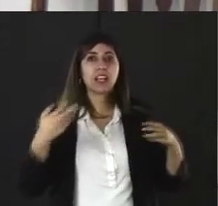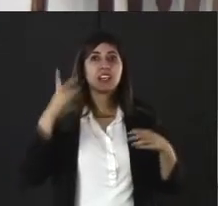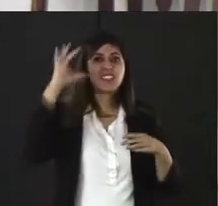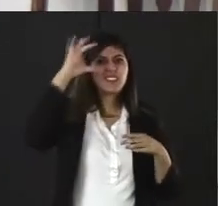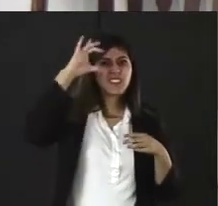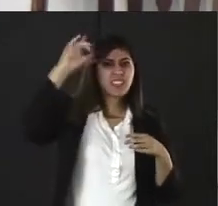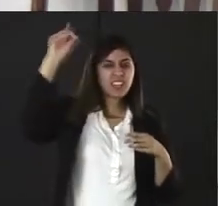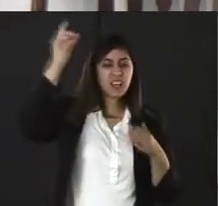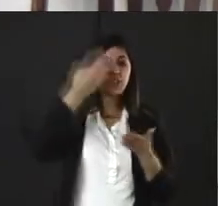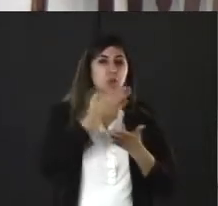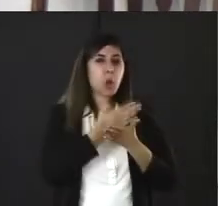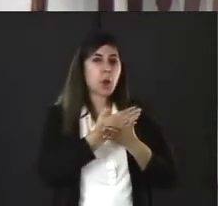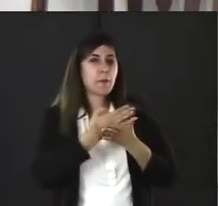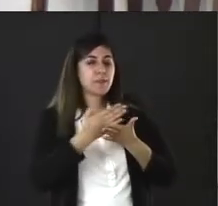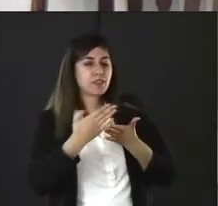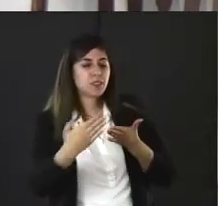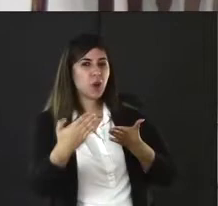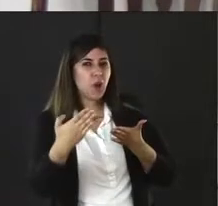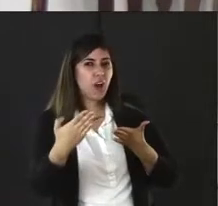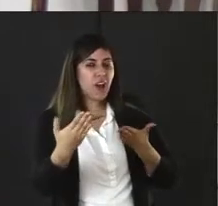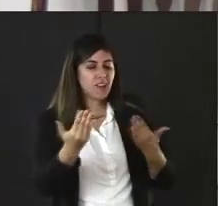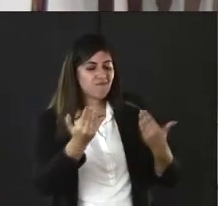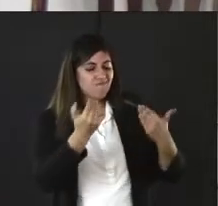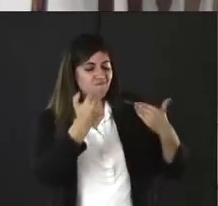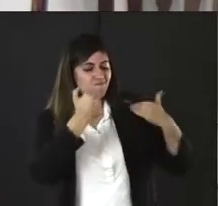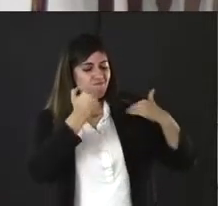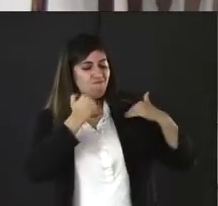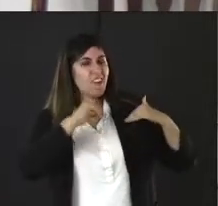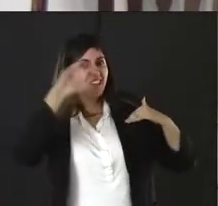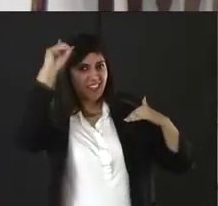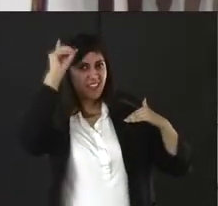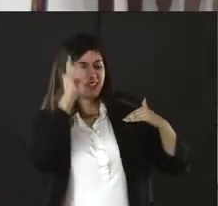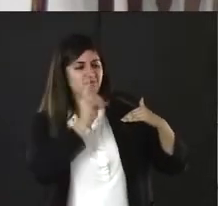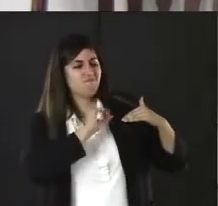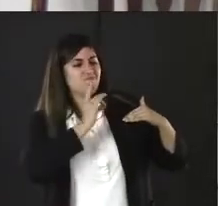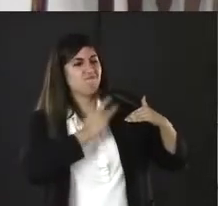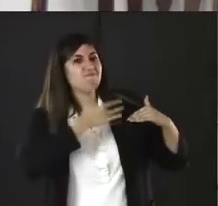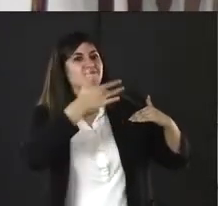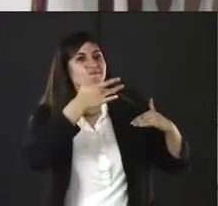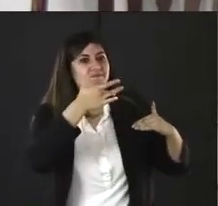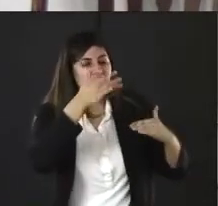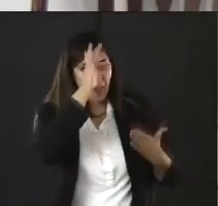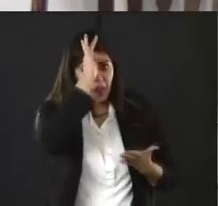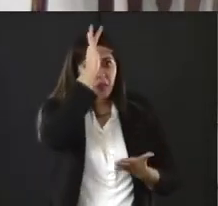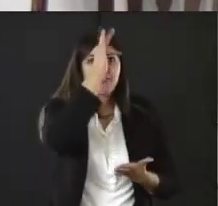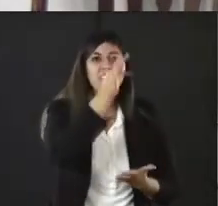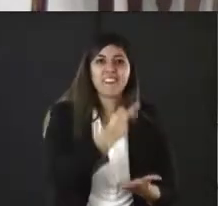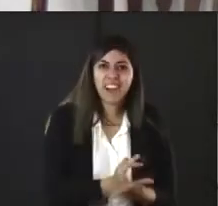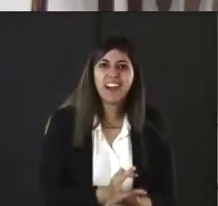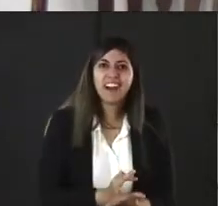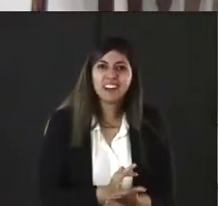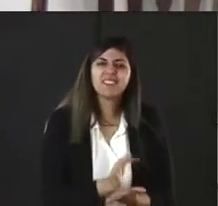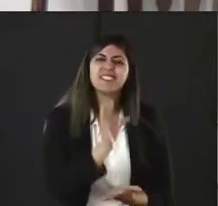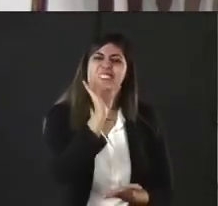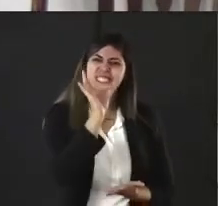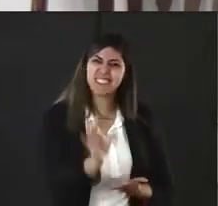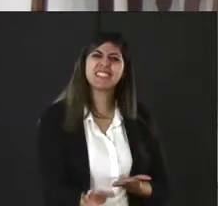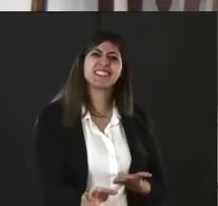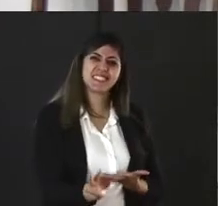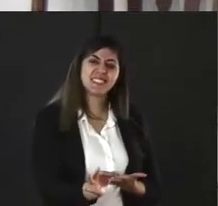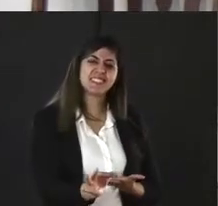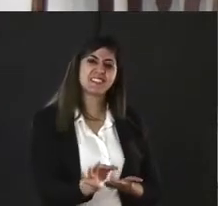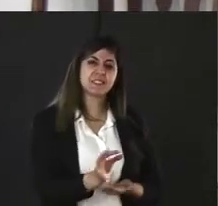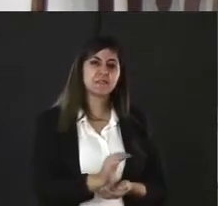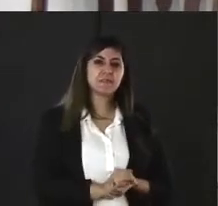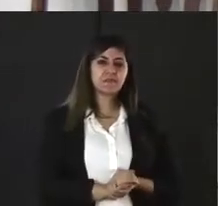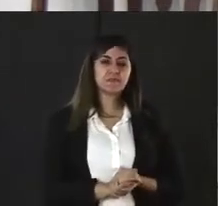divina que produziu nos discípulos esta fé e esta convicção a palavra